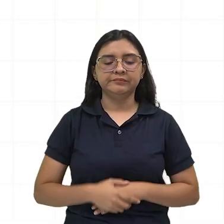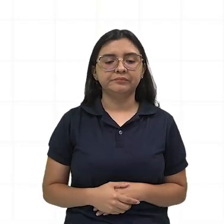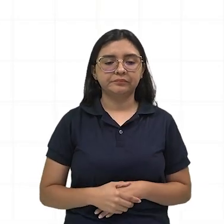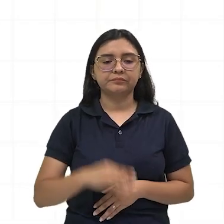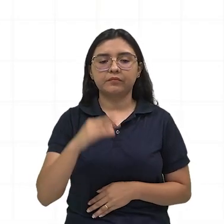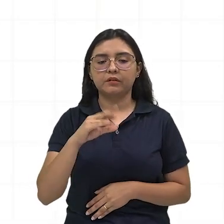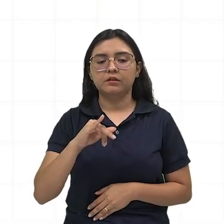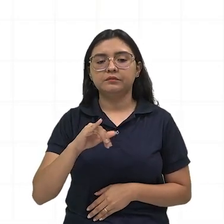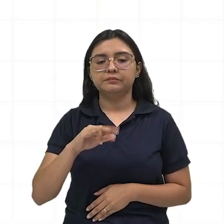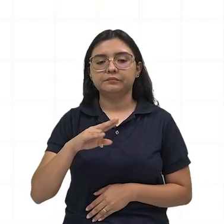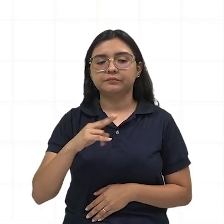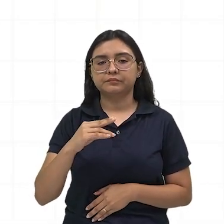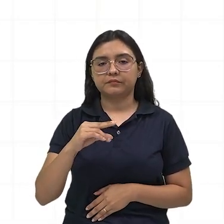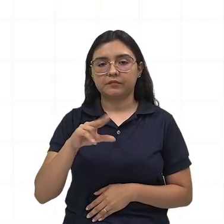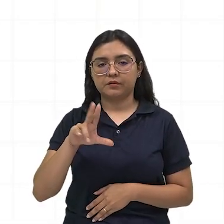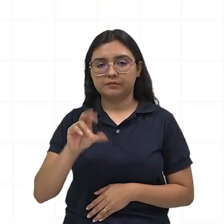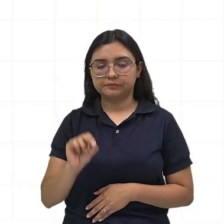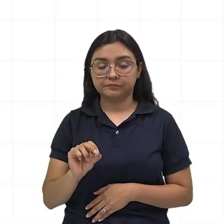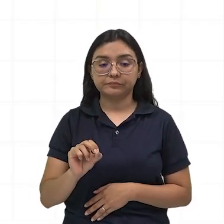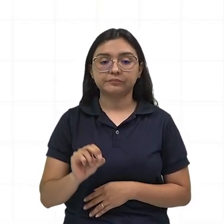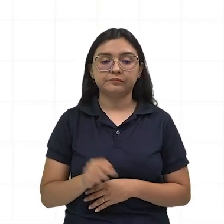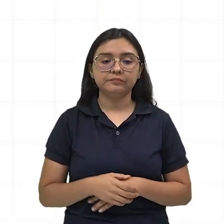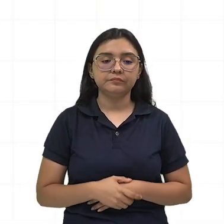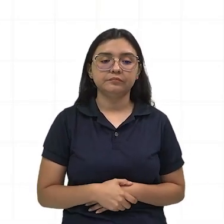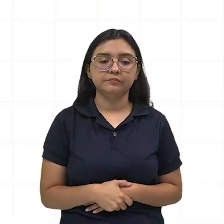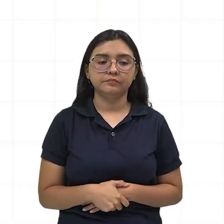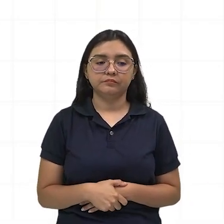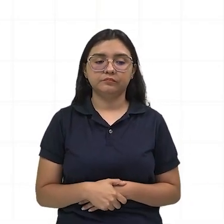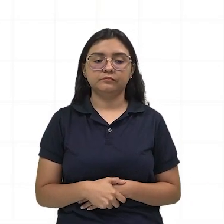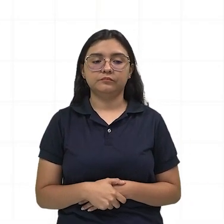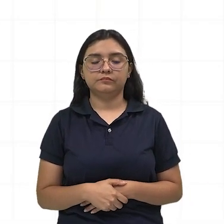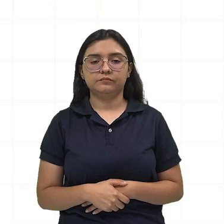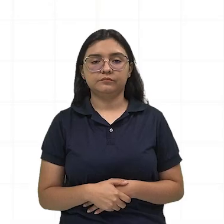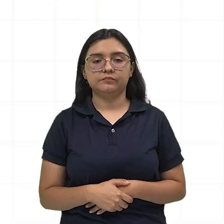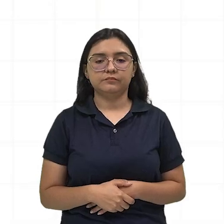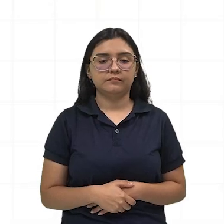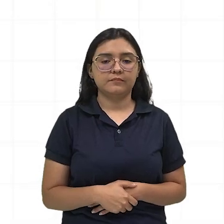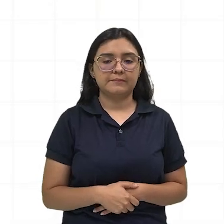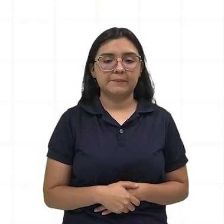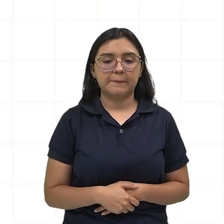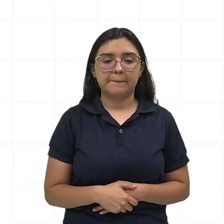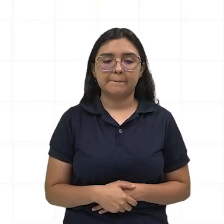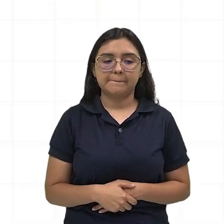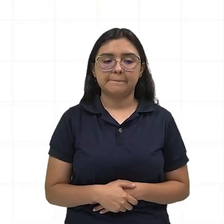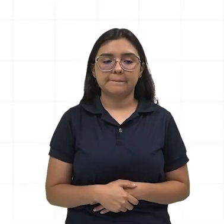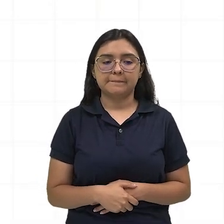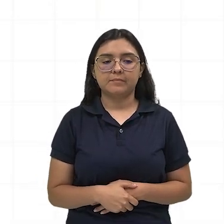o círculo. E o contorno é o quê? O contorno é a